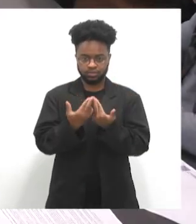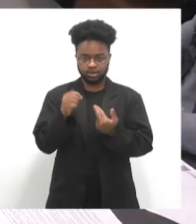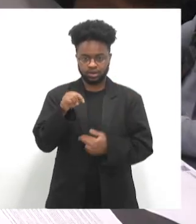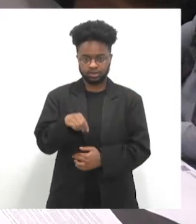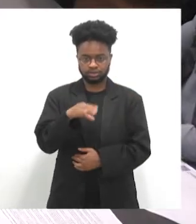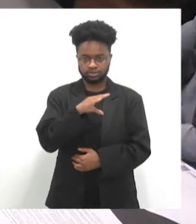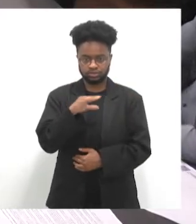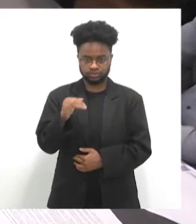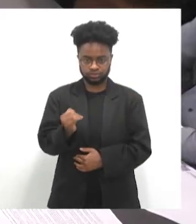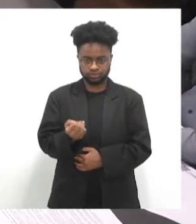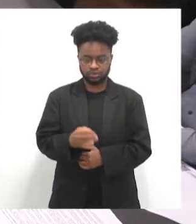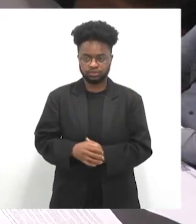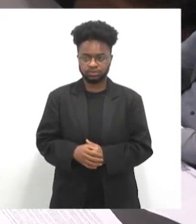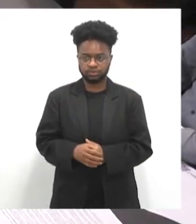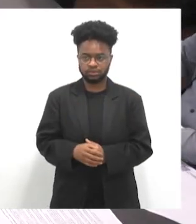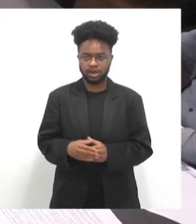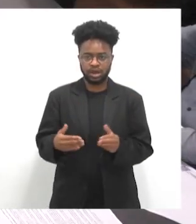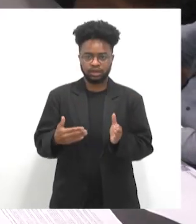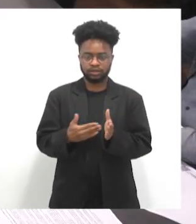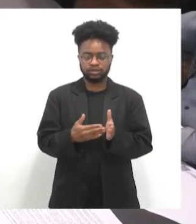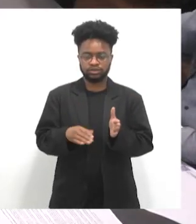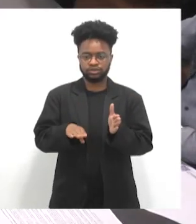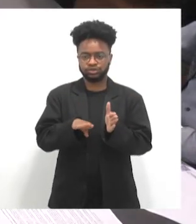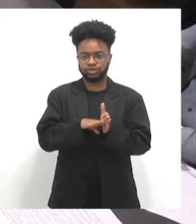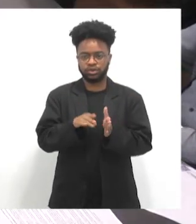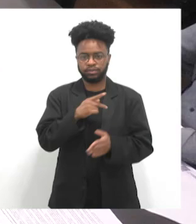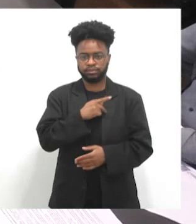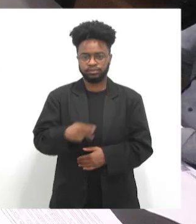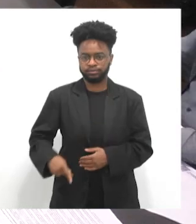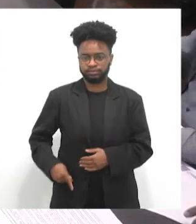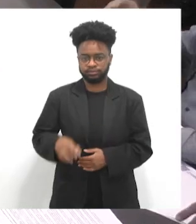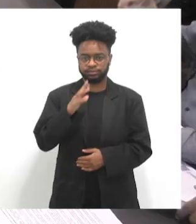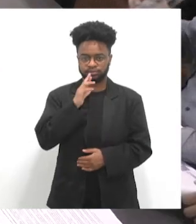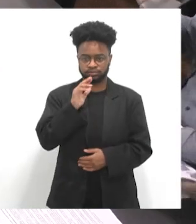Justiça, até a chegada do nosso presidente, Rodrigo Amorim.